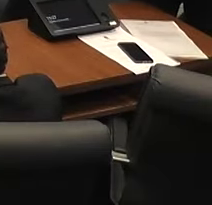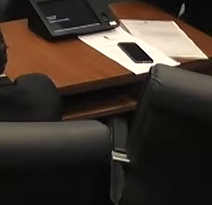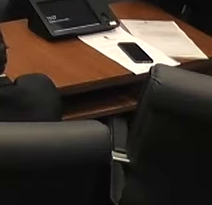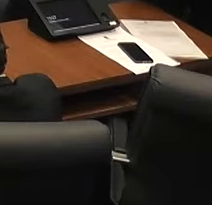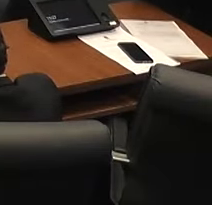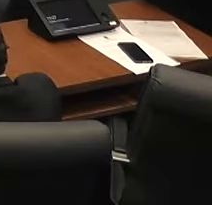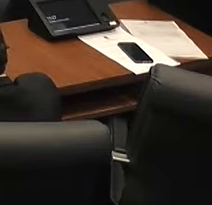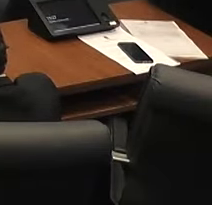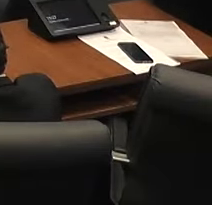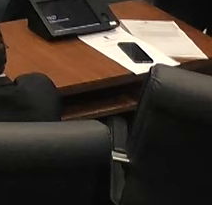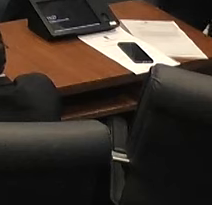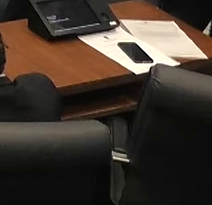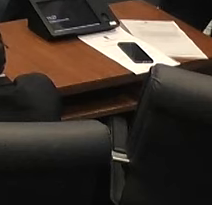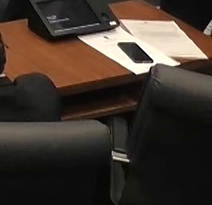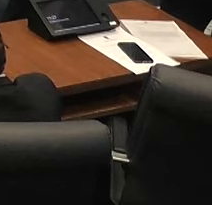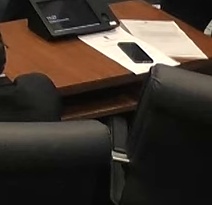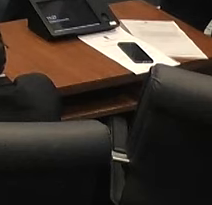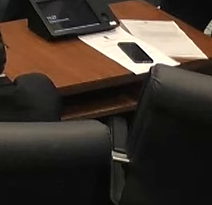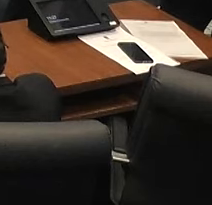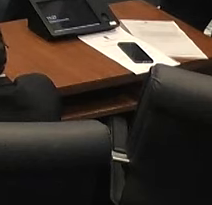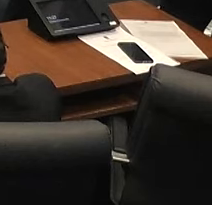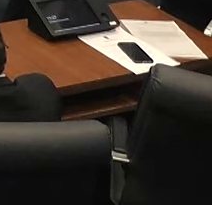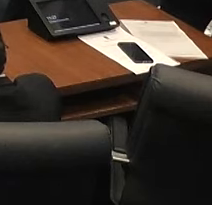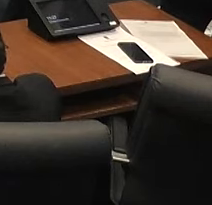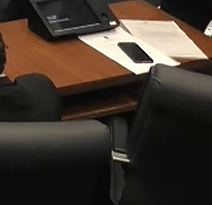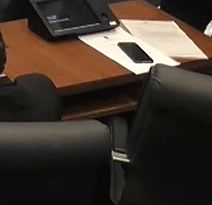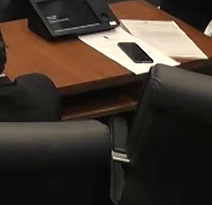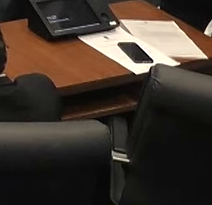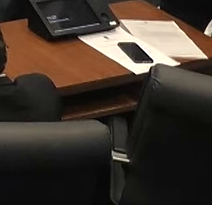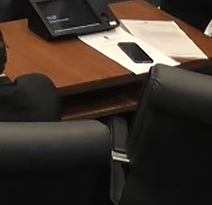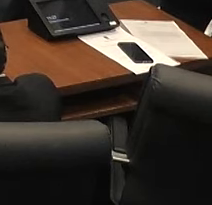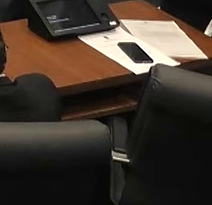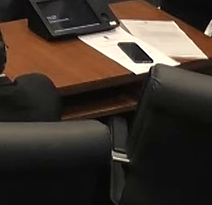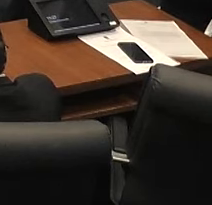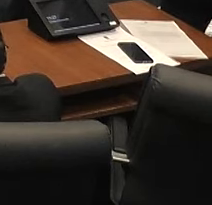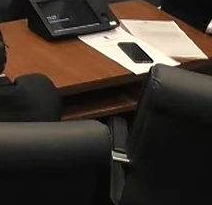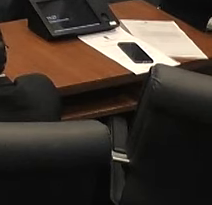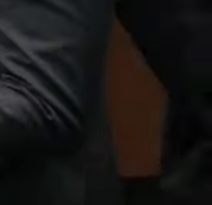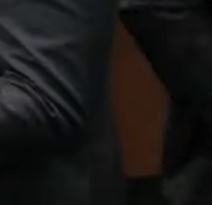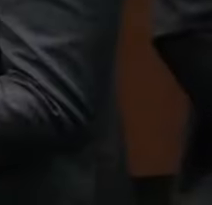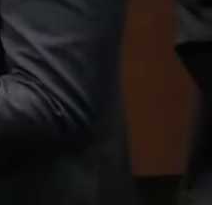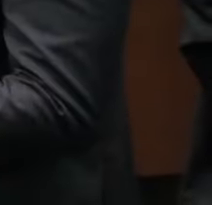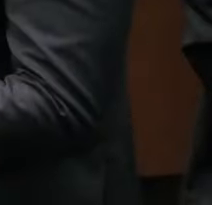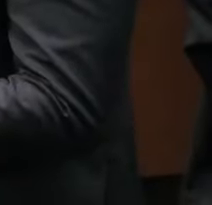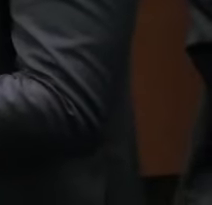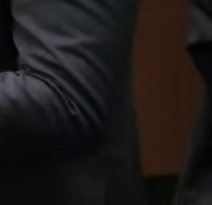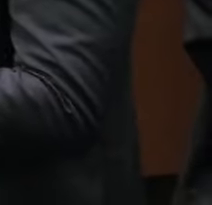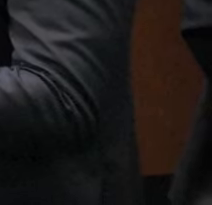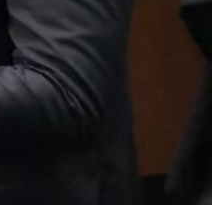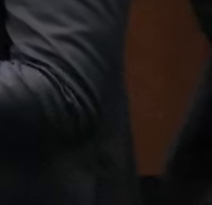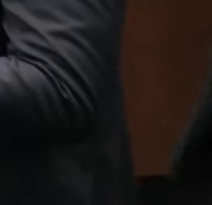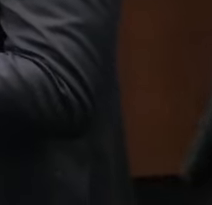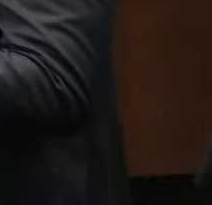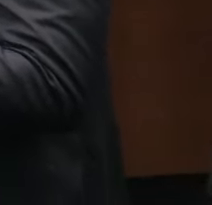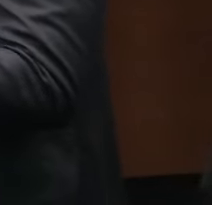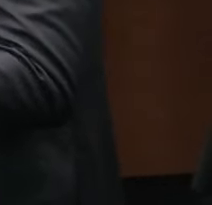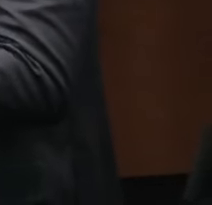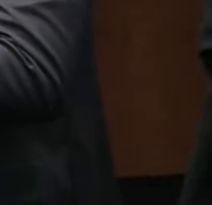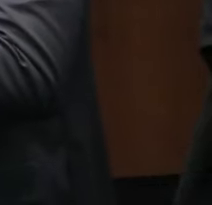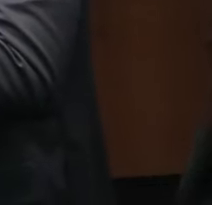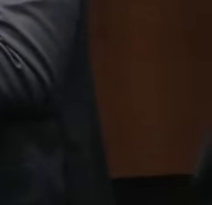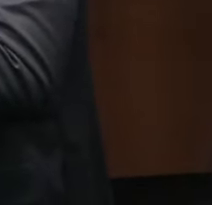Célia. Deputada Célia. Deputada Célia, querida deputada. O pedido da senhora é no sentido de